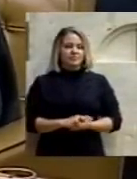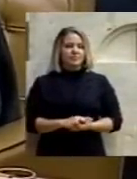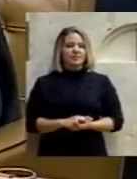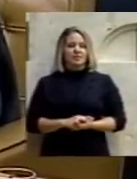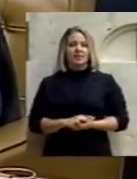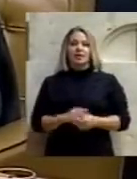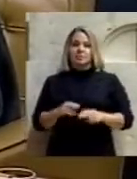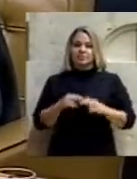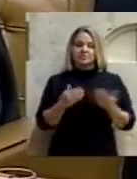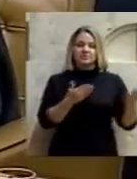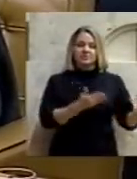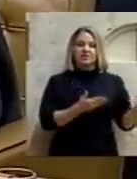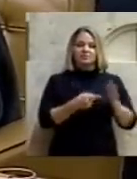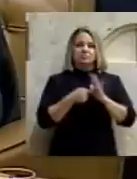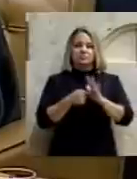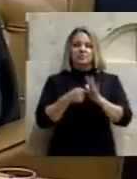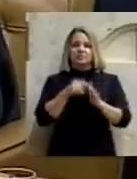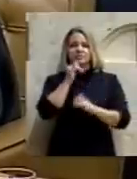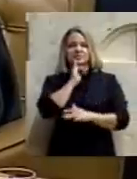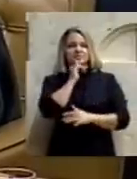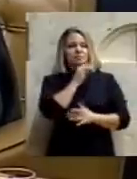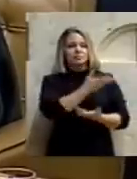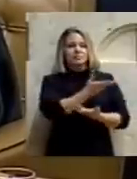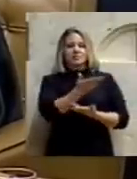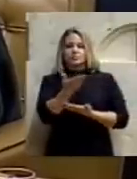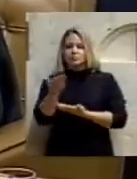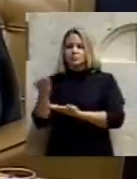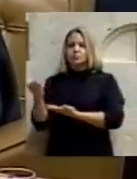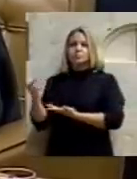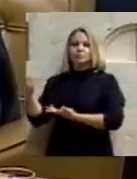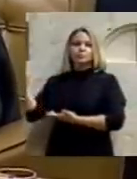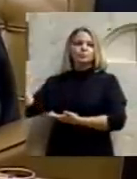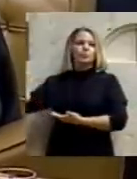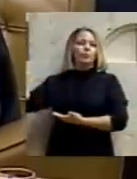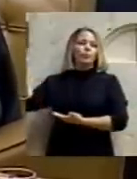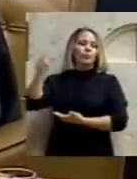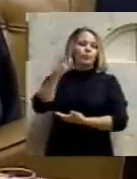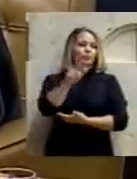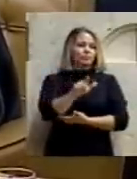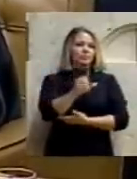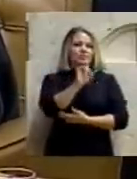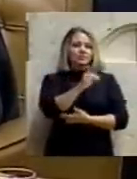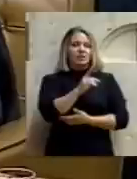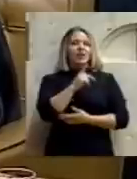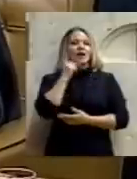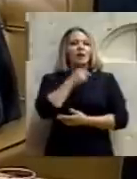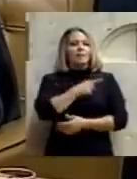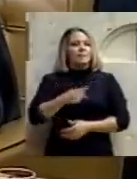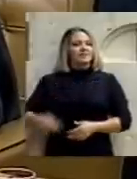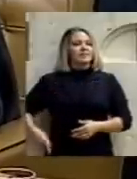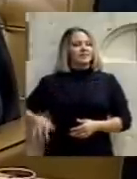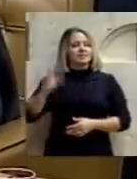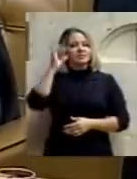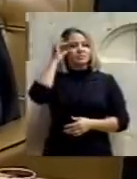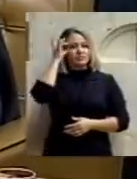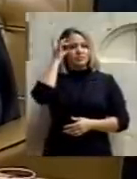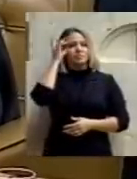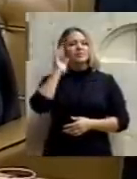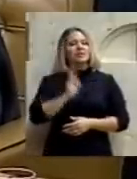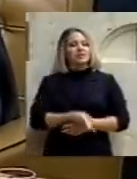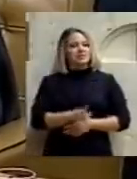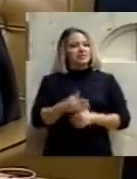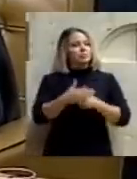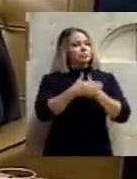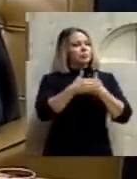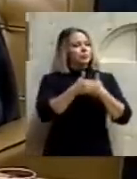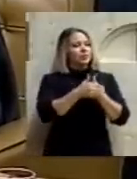É dela que vem um exemplo que se espraia para todos os demais poderes, mas não é só. Sua Excelência não se descura do nivelamento fraterno